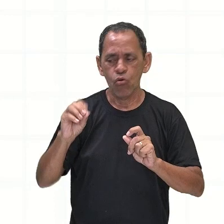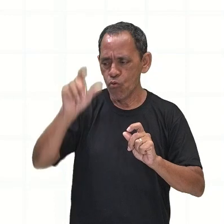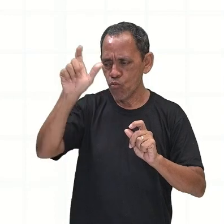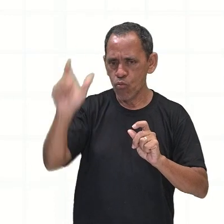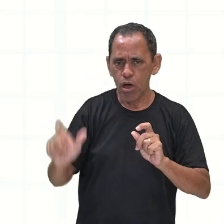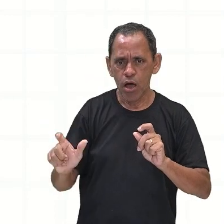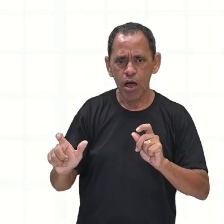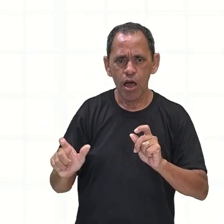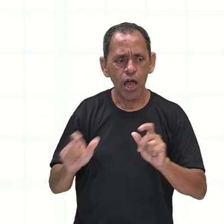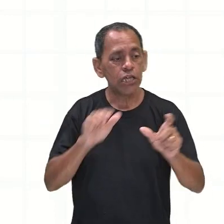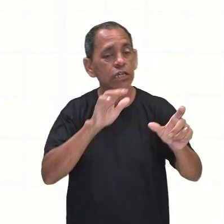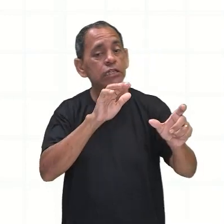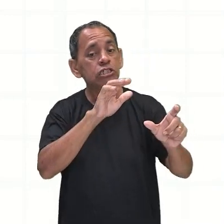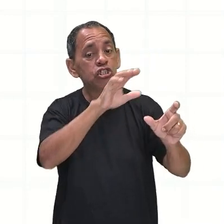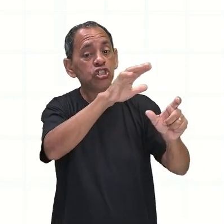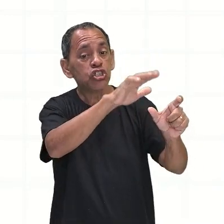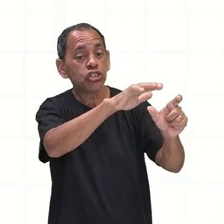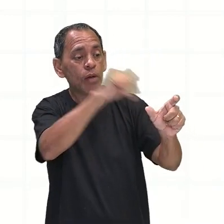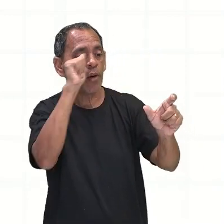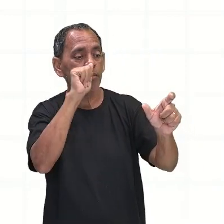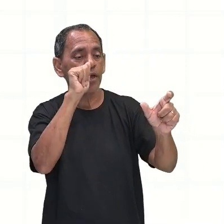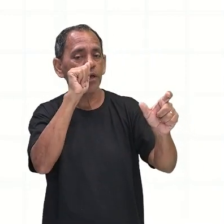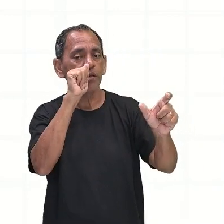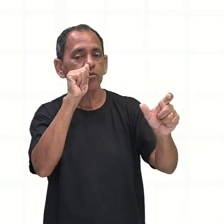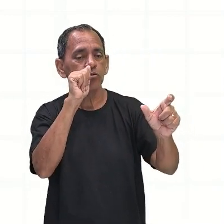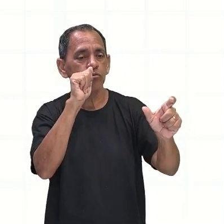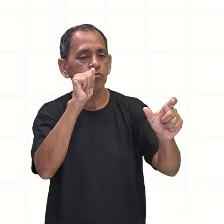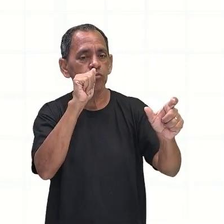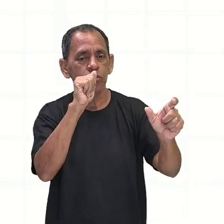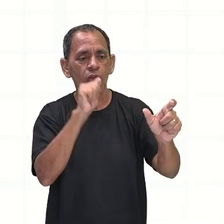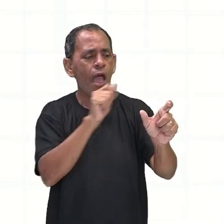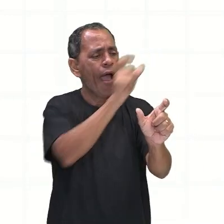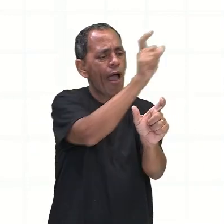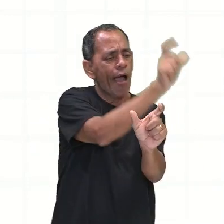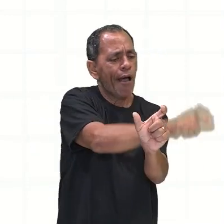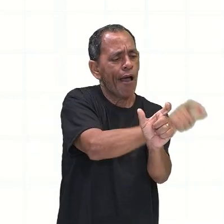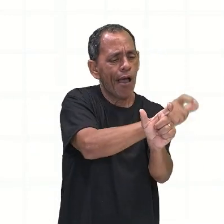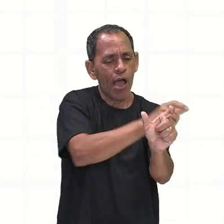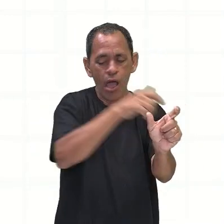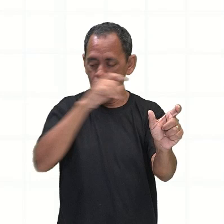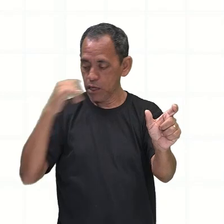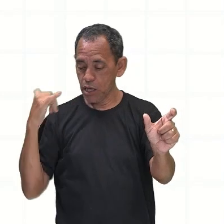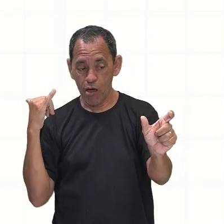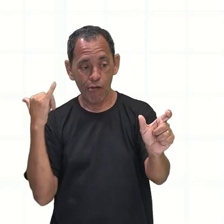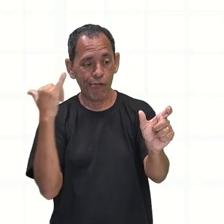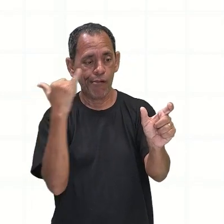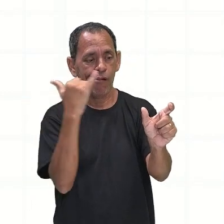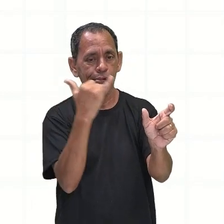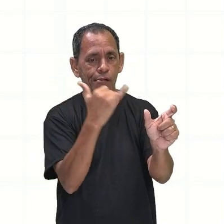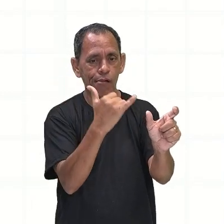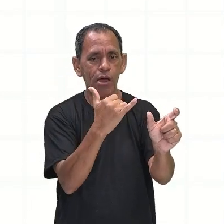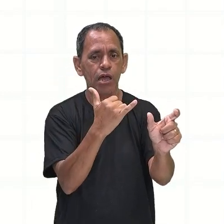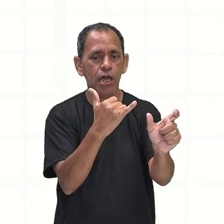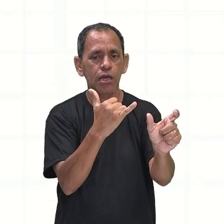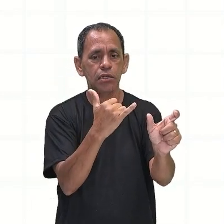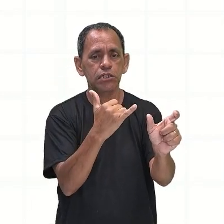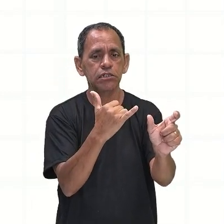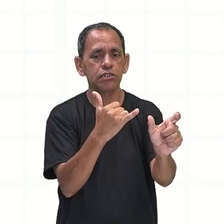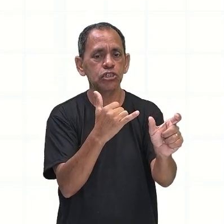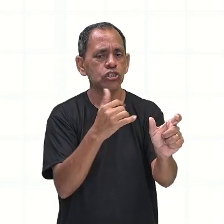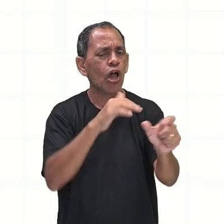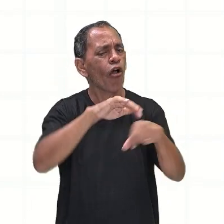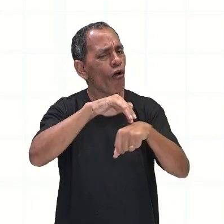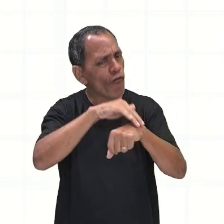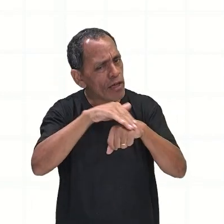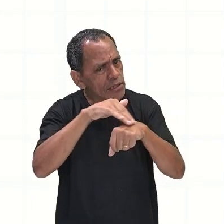um chamamento, certo? Perceba que o sujeito, a pessoa que está falando, está aí se dirigindo a Maria, conversando